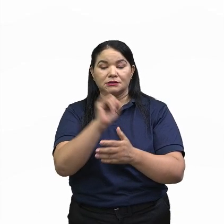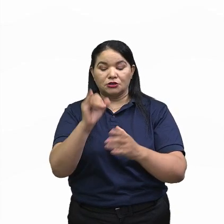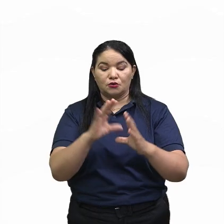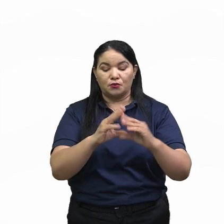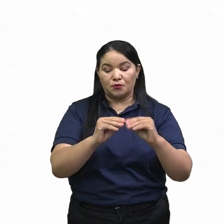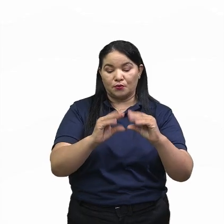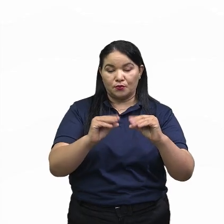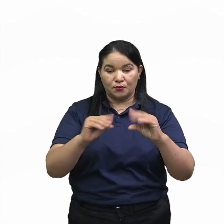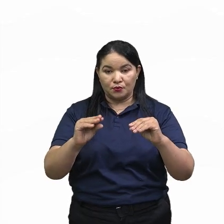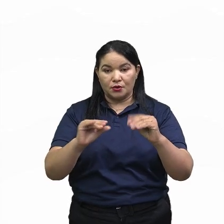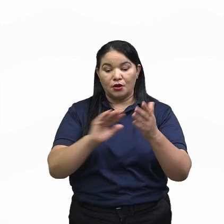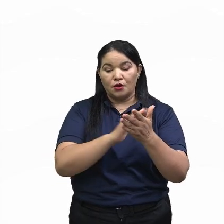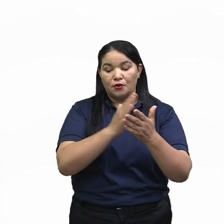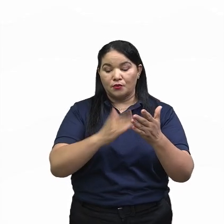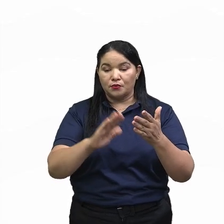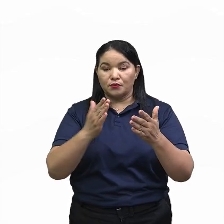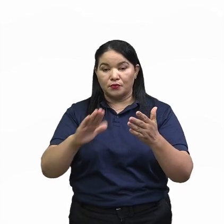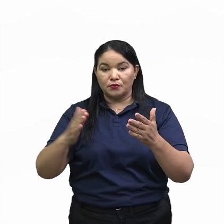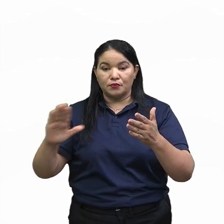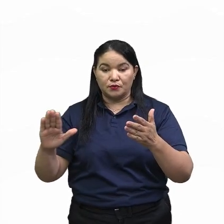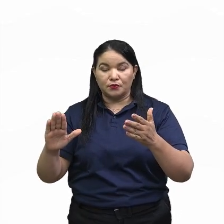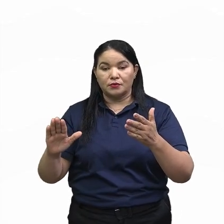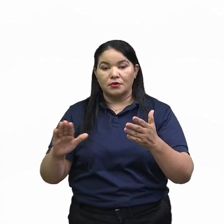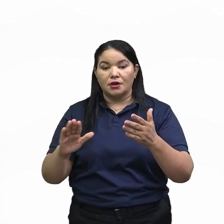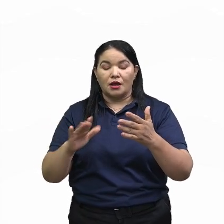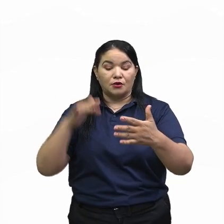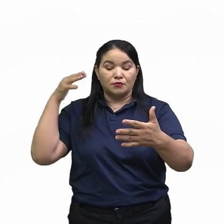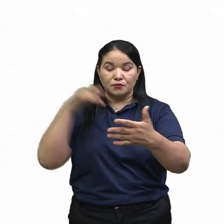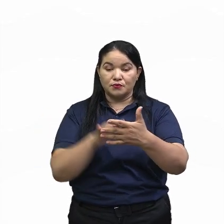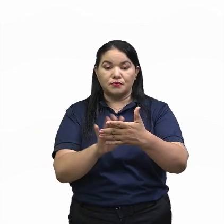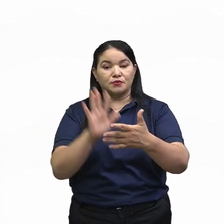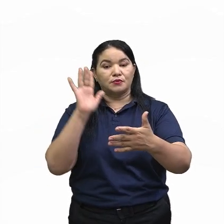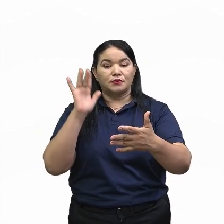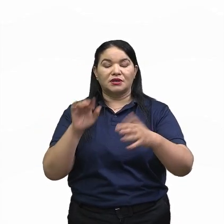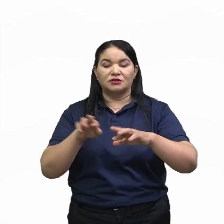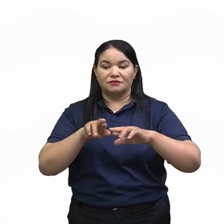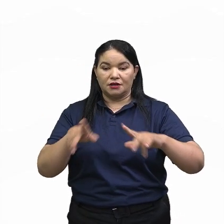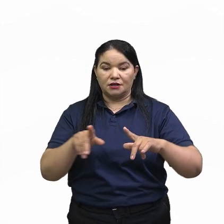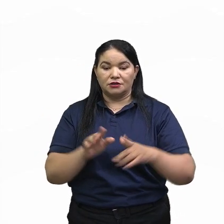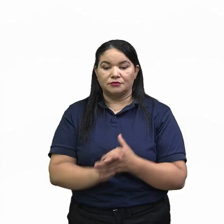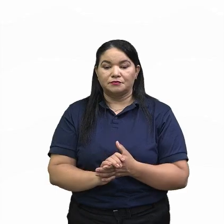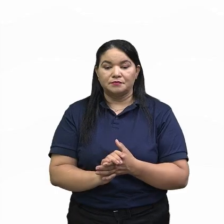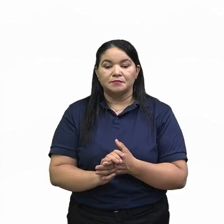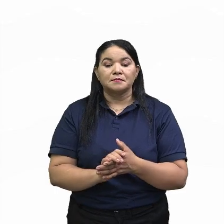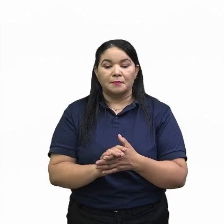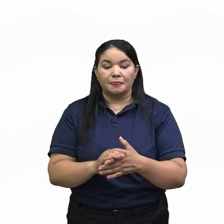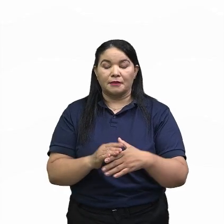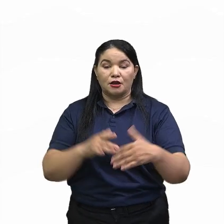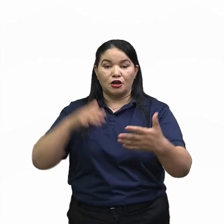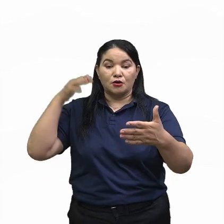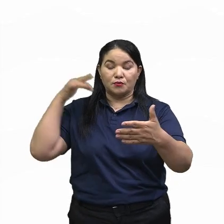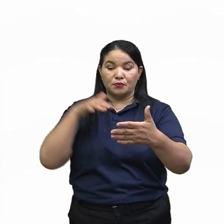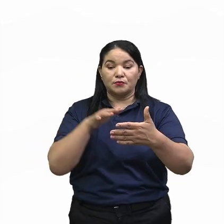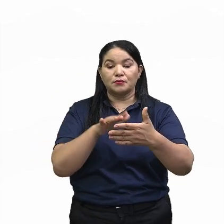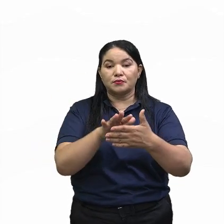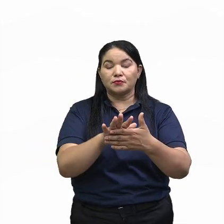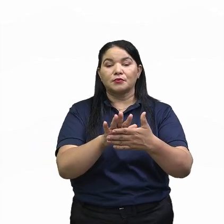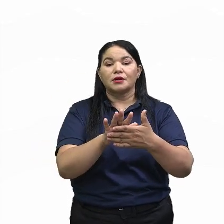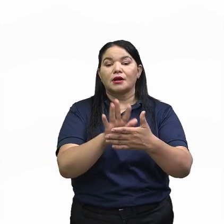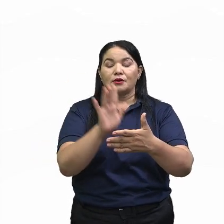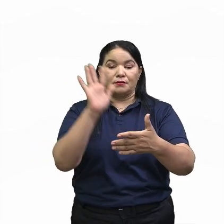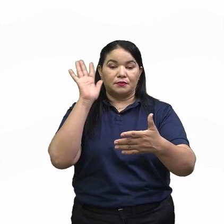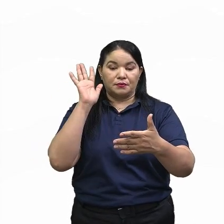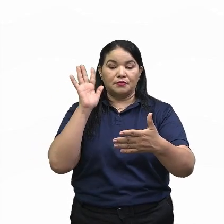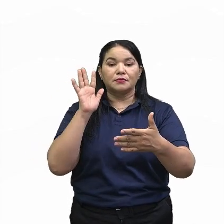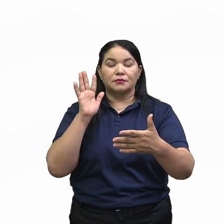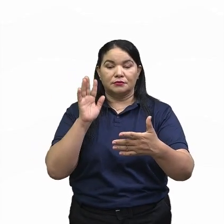irregular. A energia sonora, que não é transportada com a onda refletida, é transportada